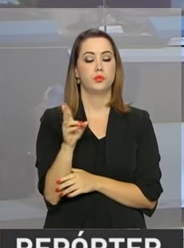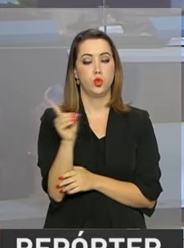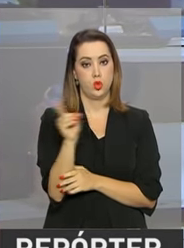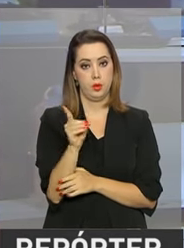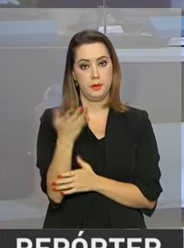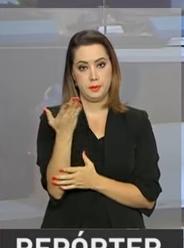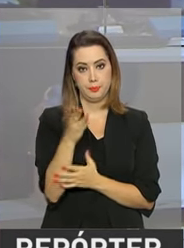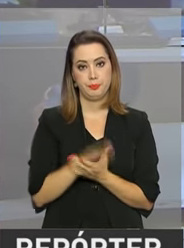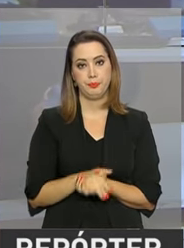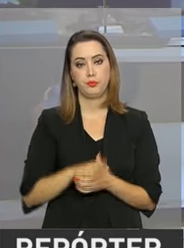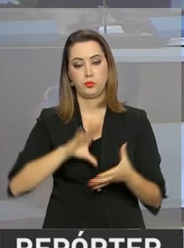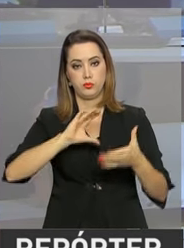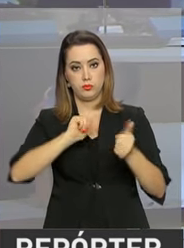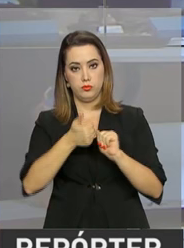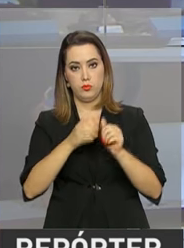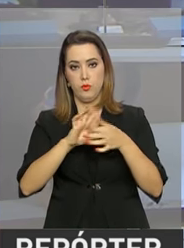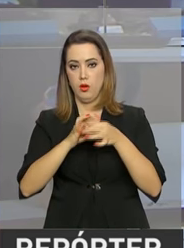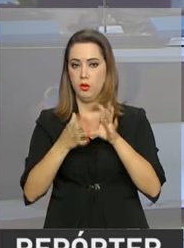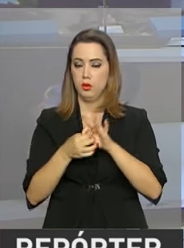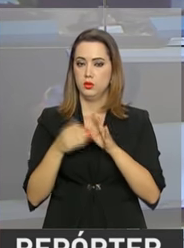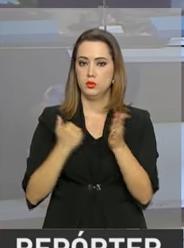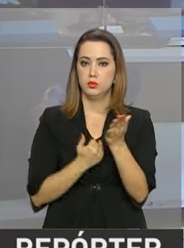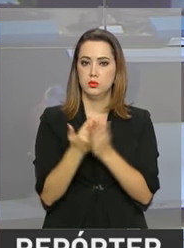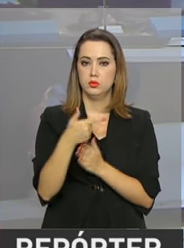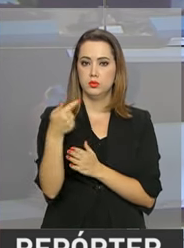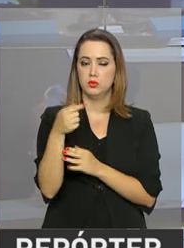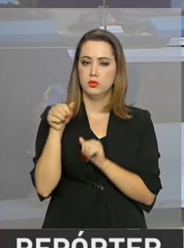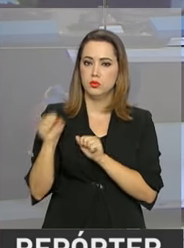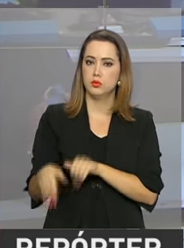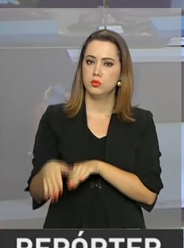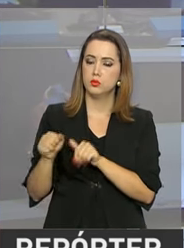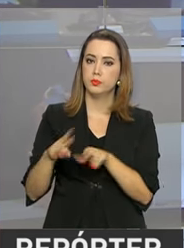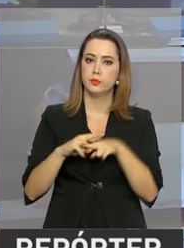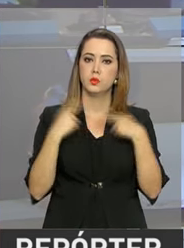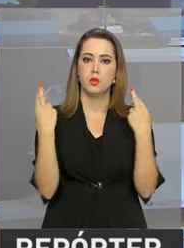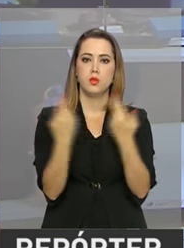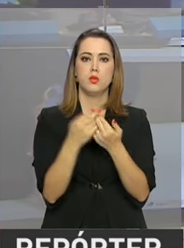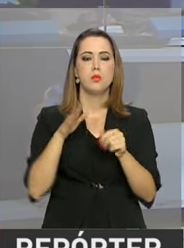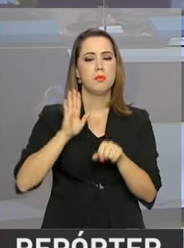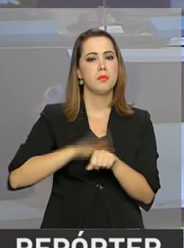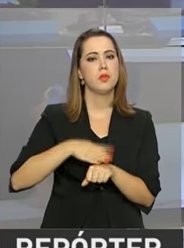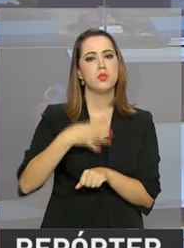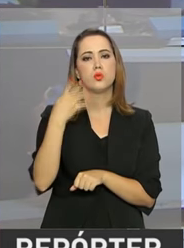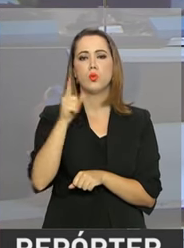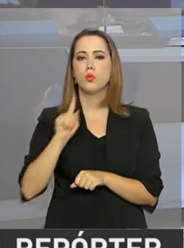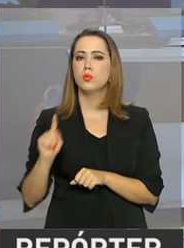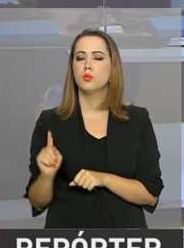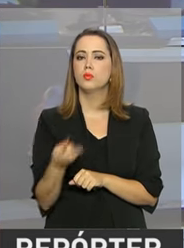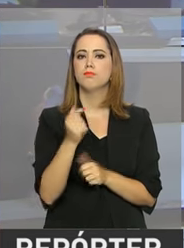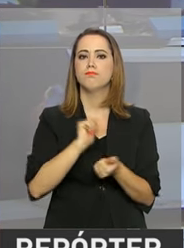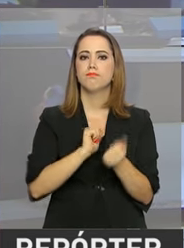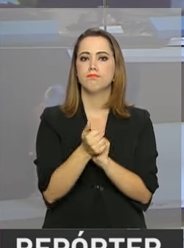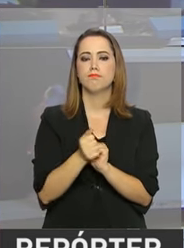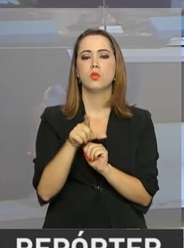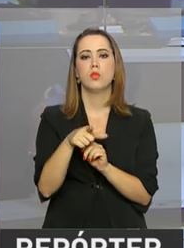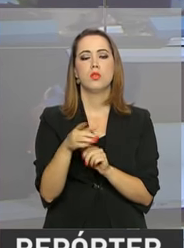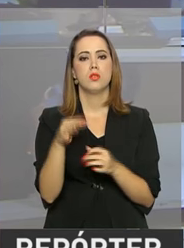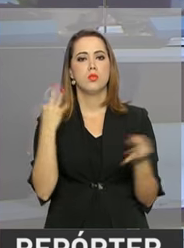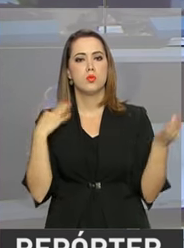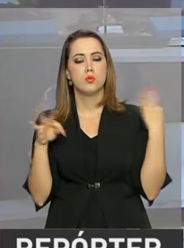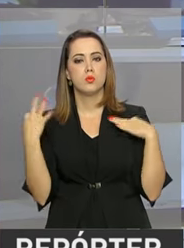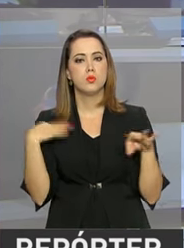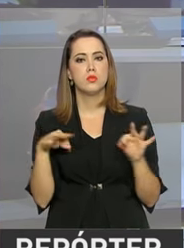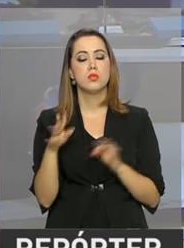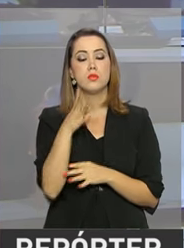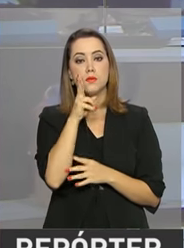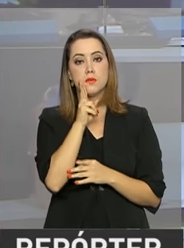Paralímpicos, que começam no dia 7 de setembro no Rio de Janeiro, vão reunir mais de 4 mil atletas em locais de competição. E os turistas que vão assistir